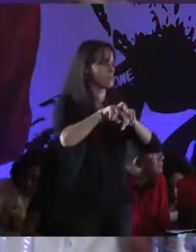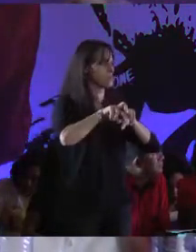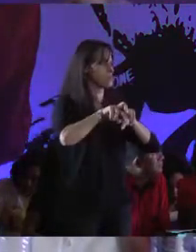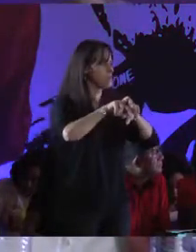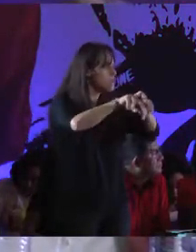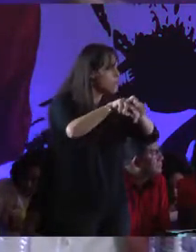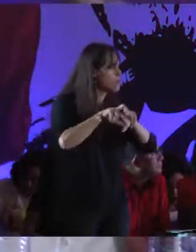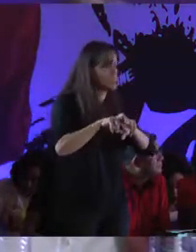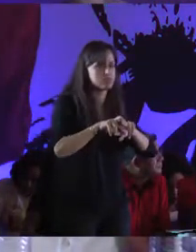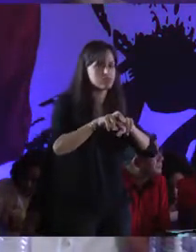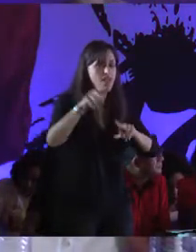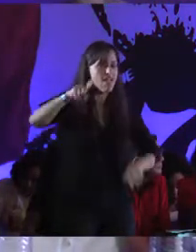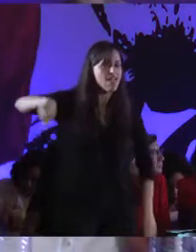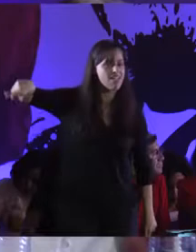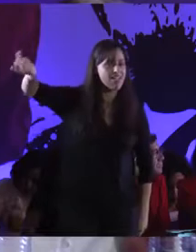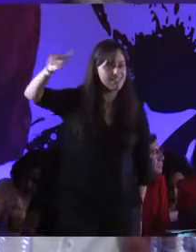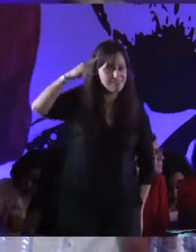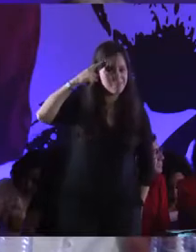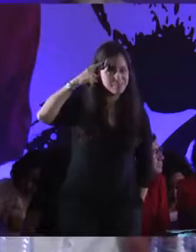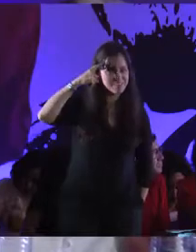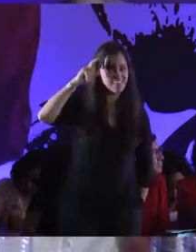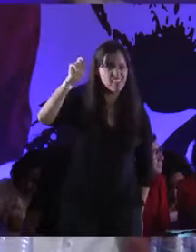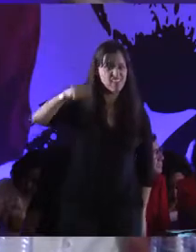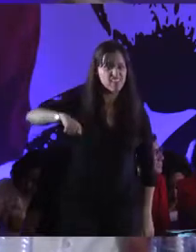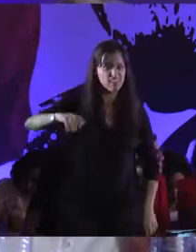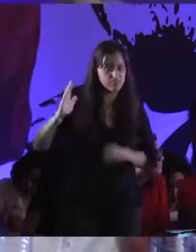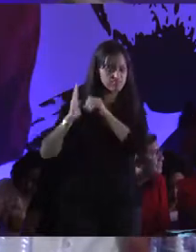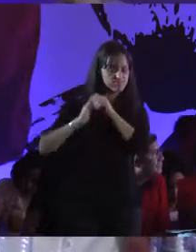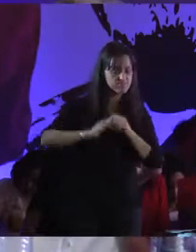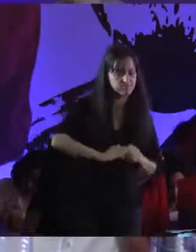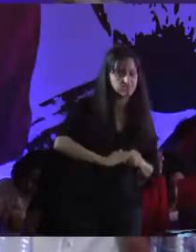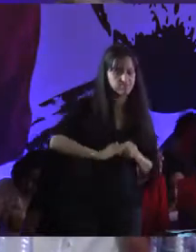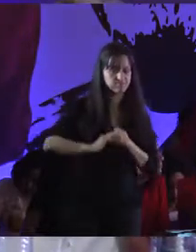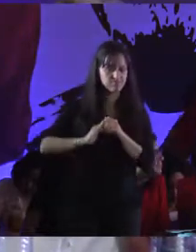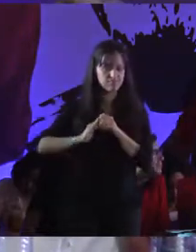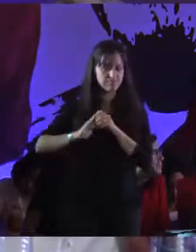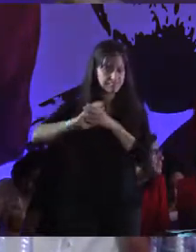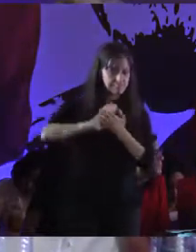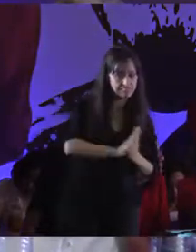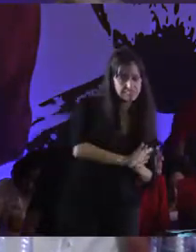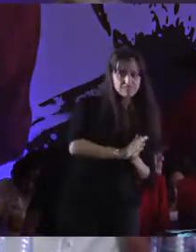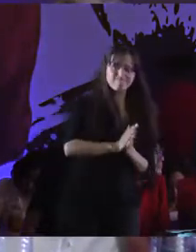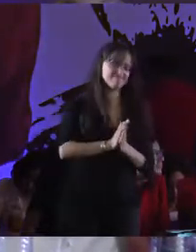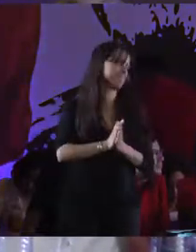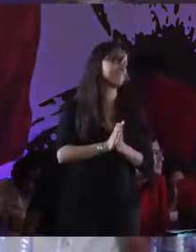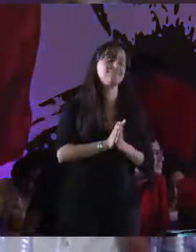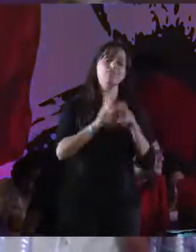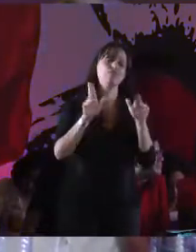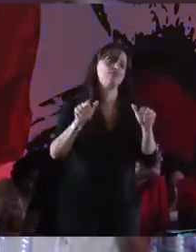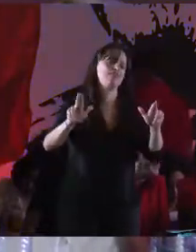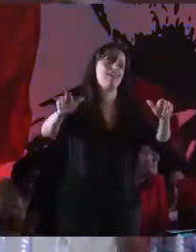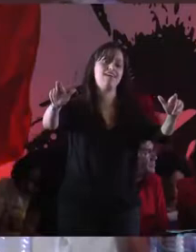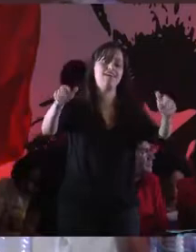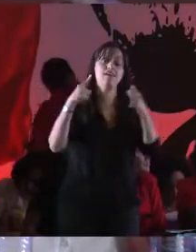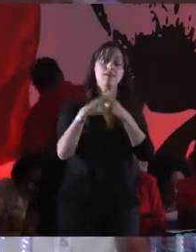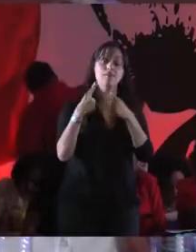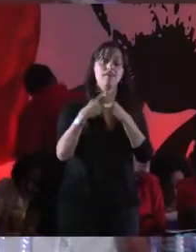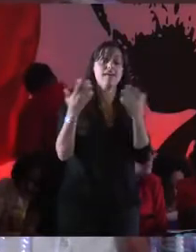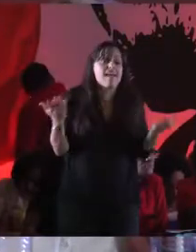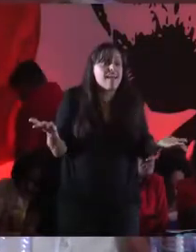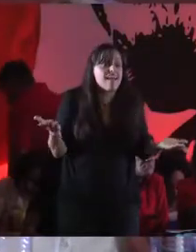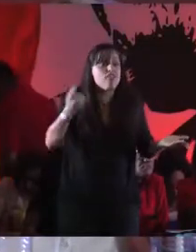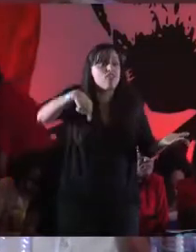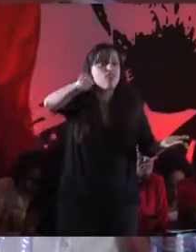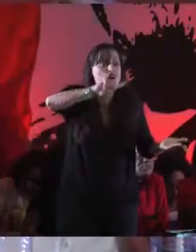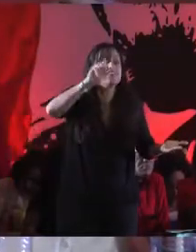Eles pensaram que podiam nos eliminar. Eles não podem nos eliminar, porque nós somos